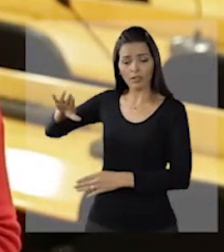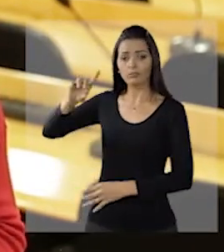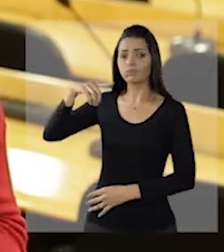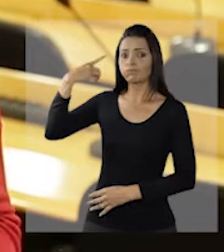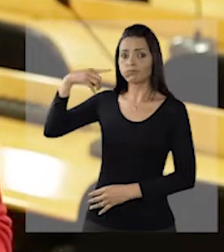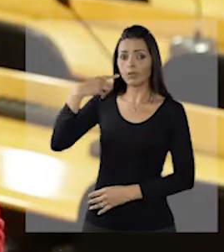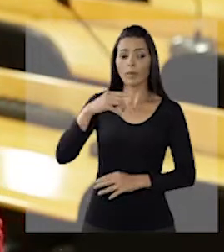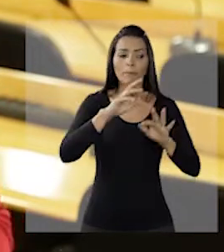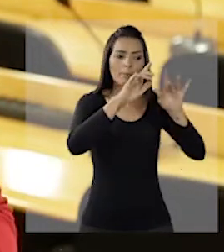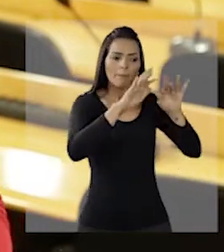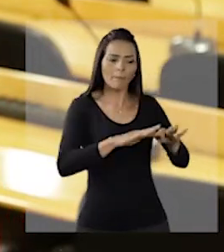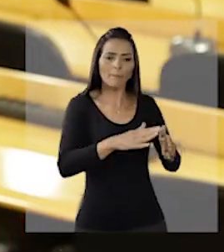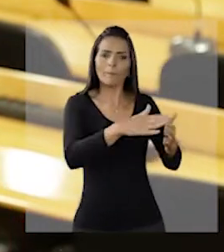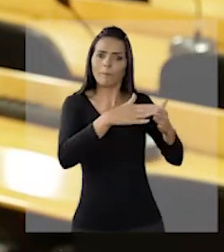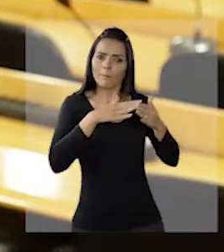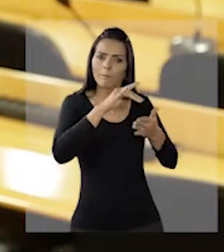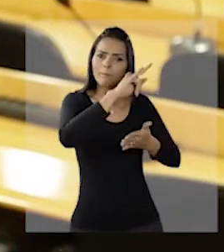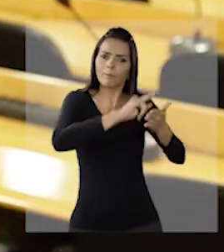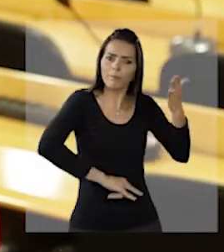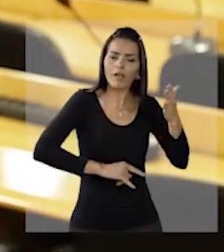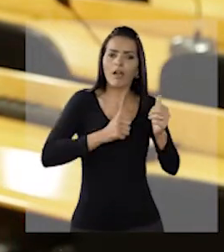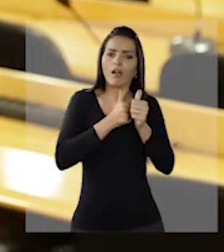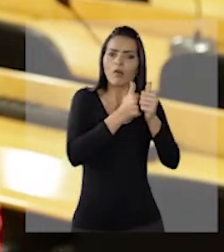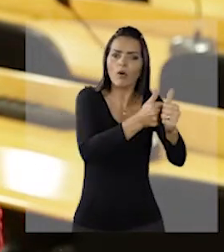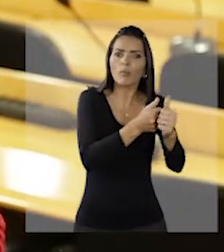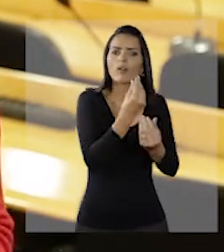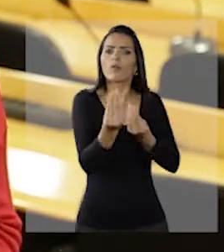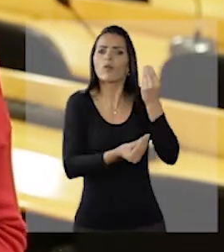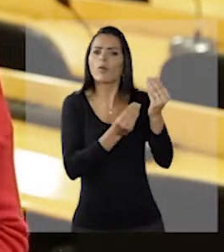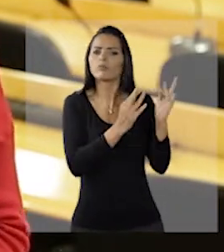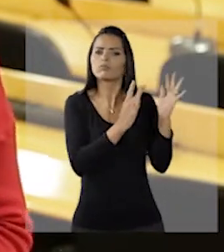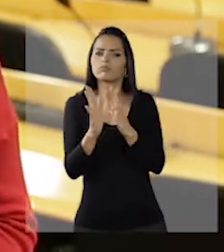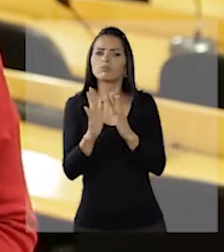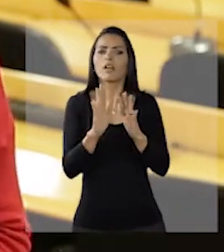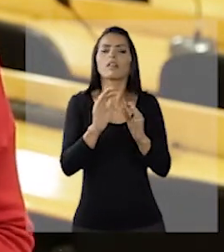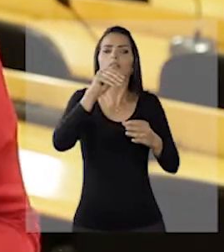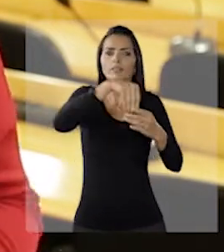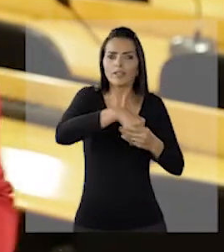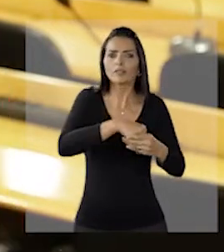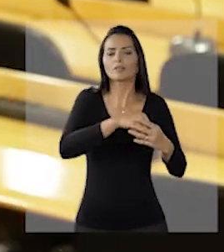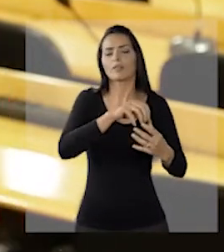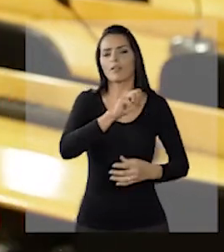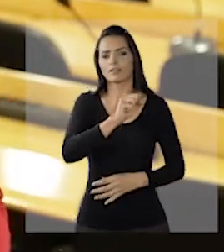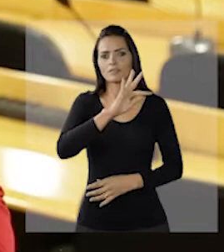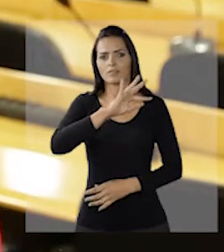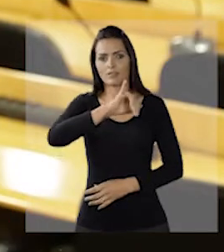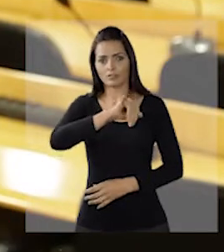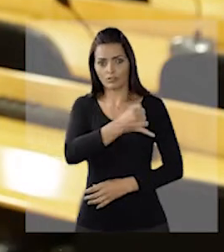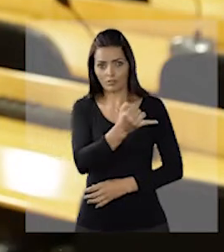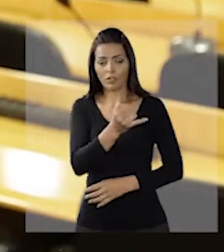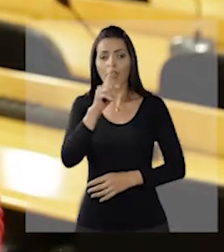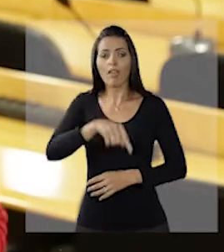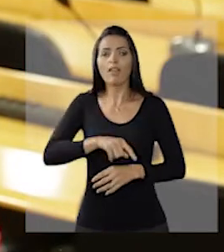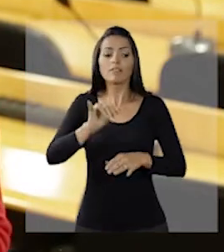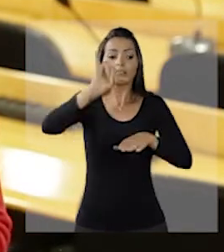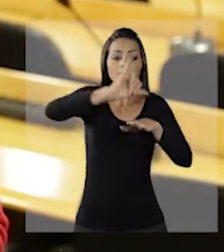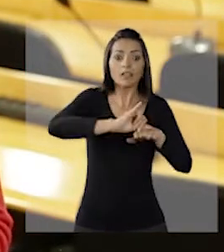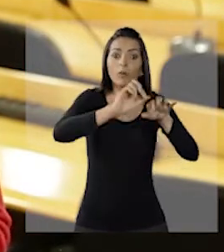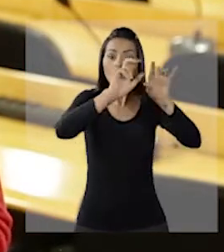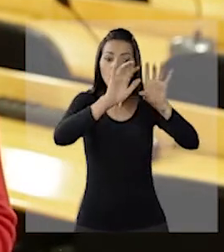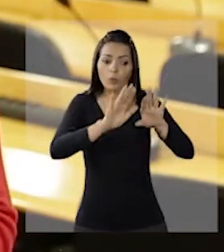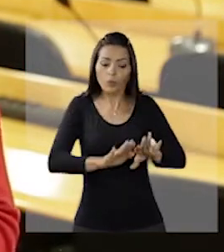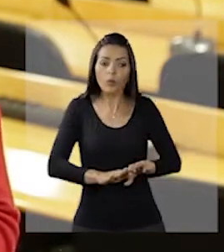advocacia peticionar e acompanhar as demandas processuais que tramitam no tribunal. É a Central do Processo Eletrônico. A